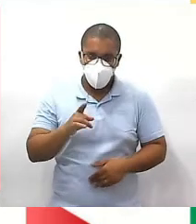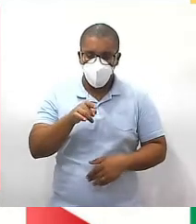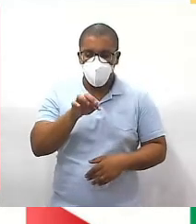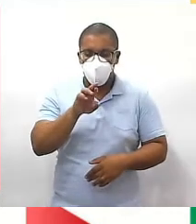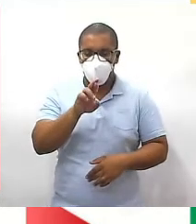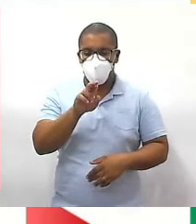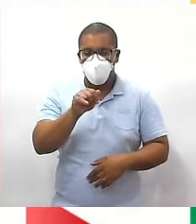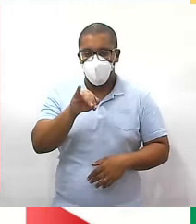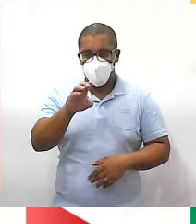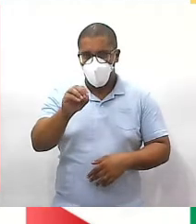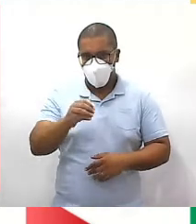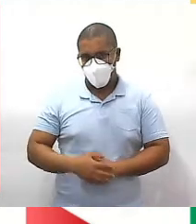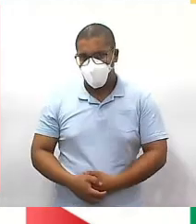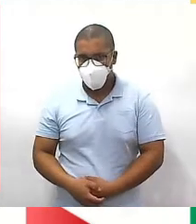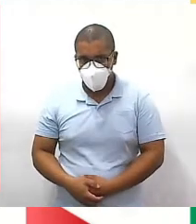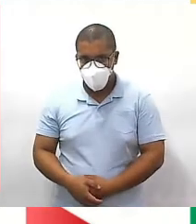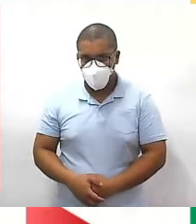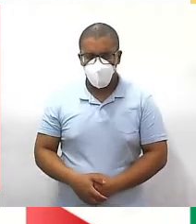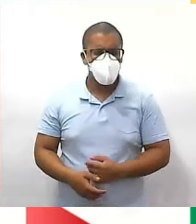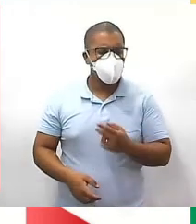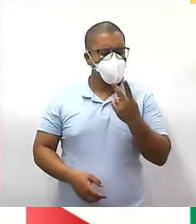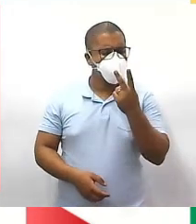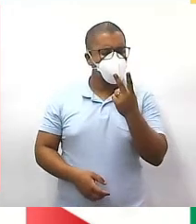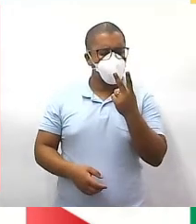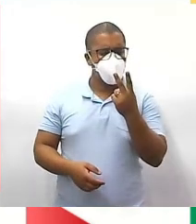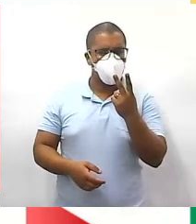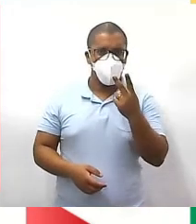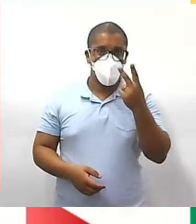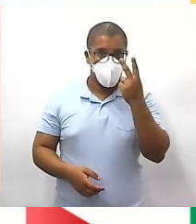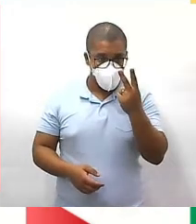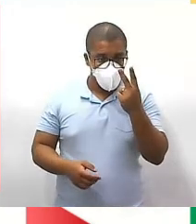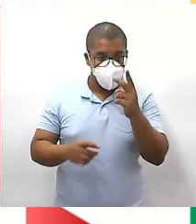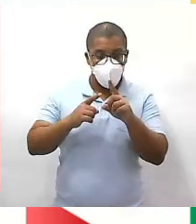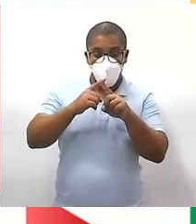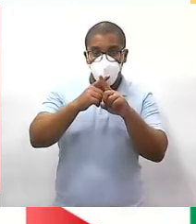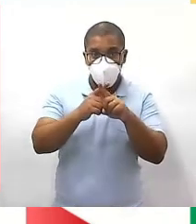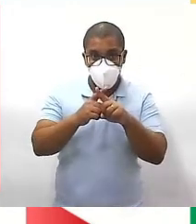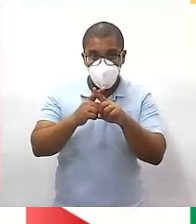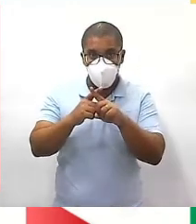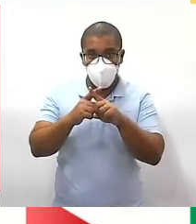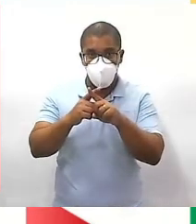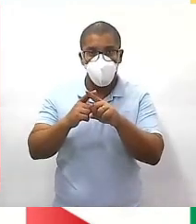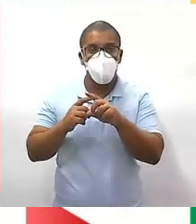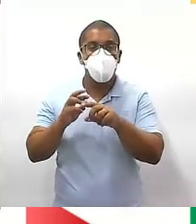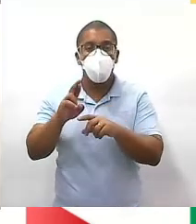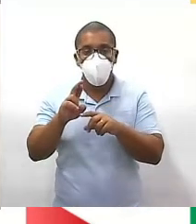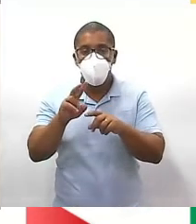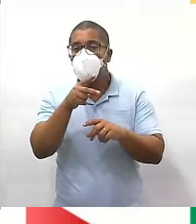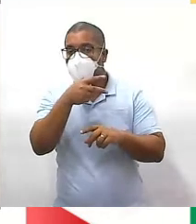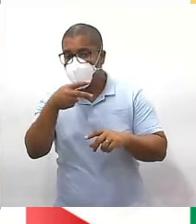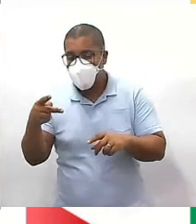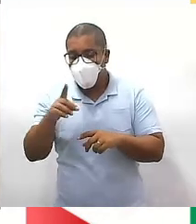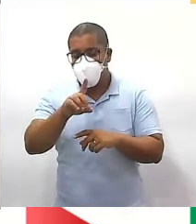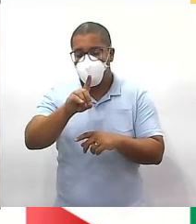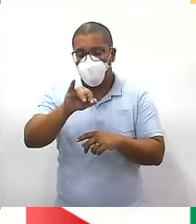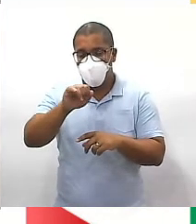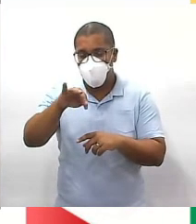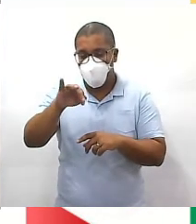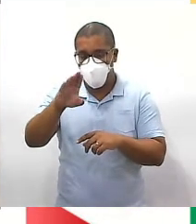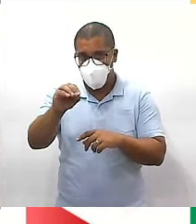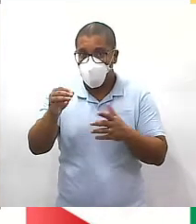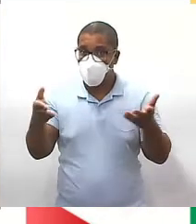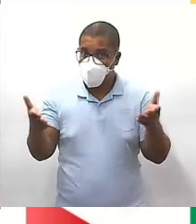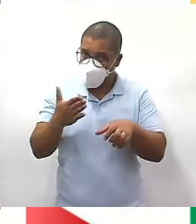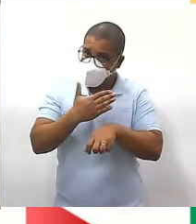o raio, tá bom? 2 vezes o raio será o quê? Exatamente o diâmetro, tá bom? Então,